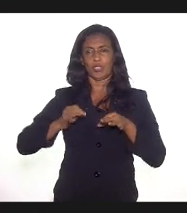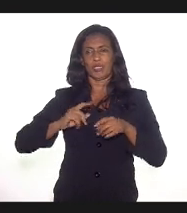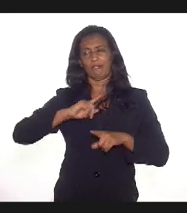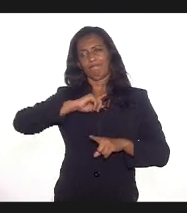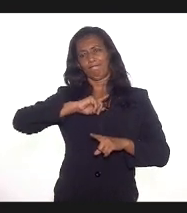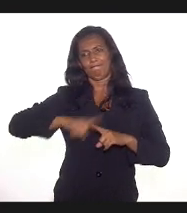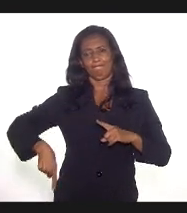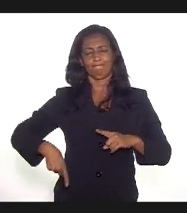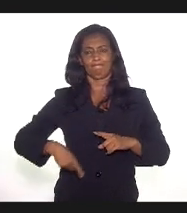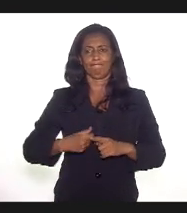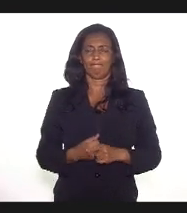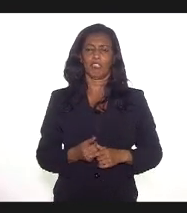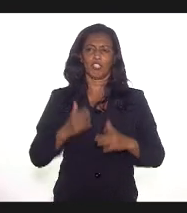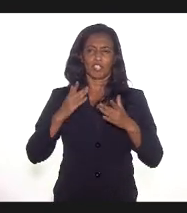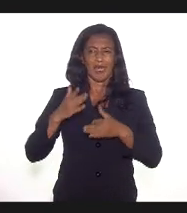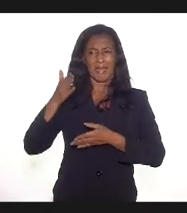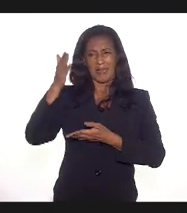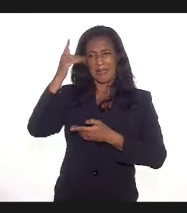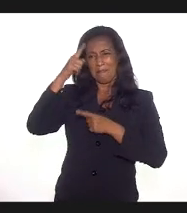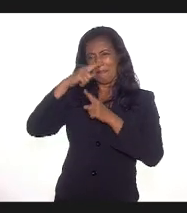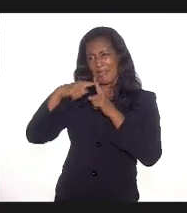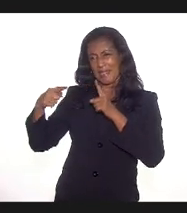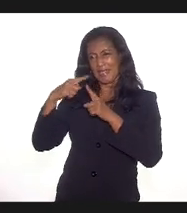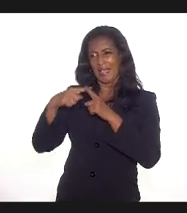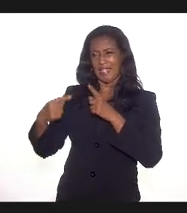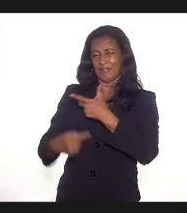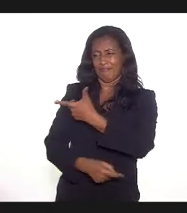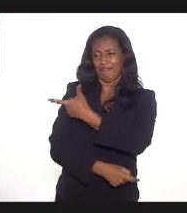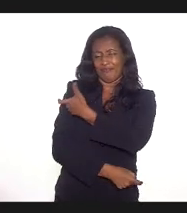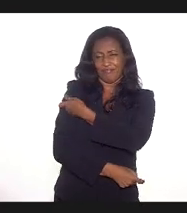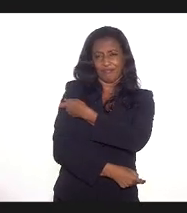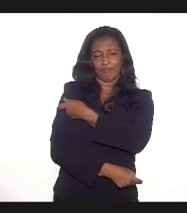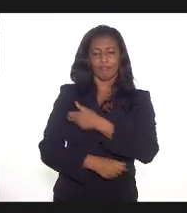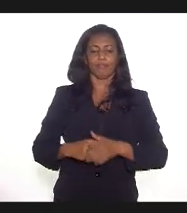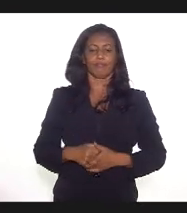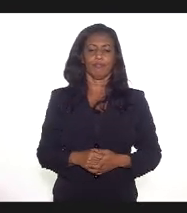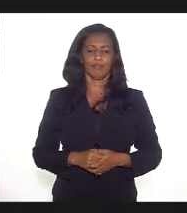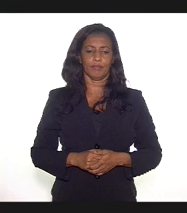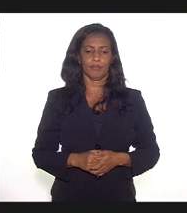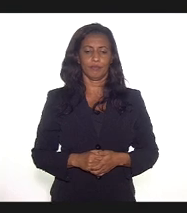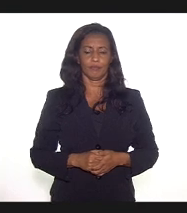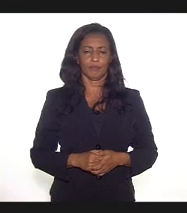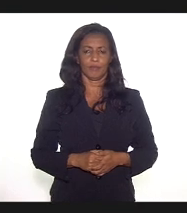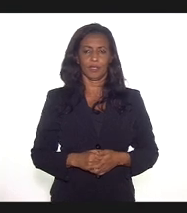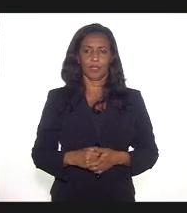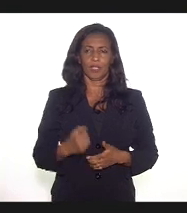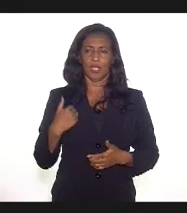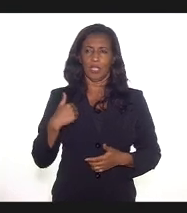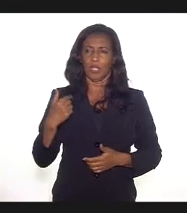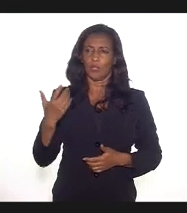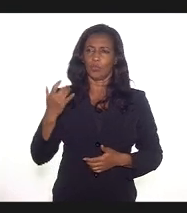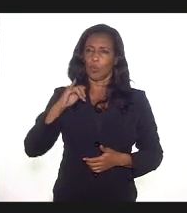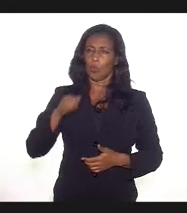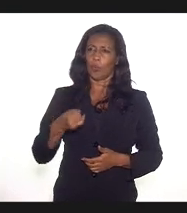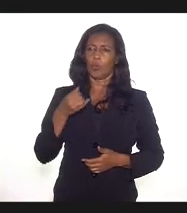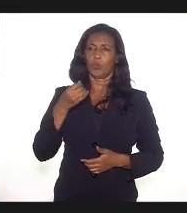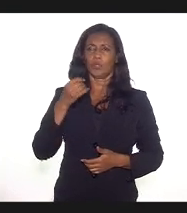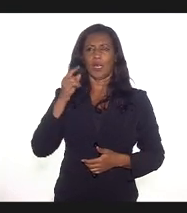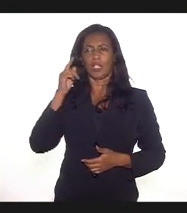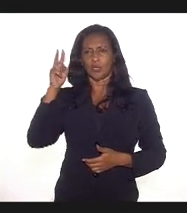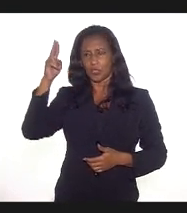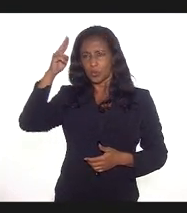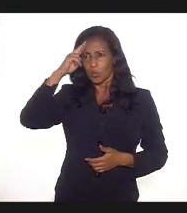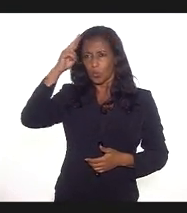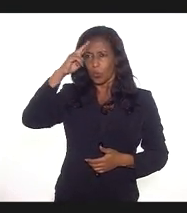aí, no meio já da vacinação dos profissionais. Eu tive a oportunidade de ir no quartel central também, o pessoal da